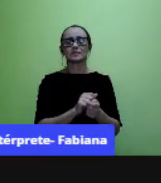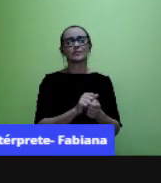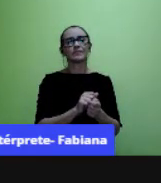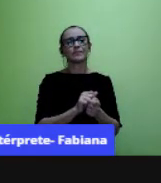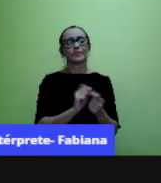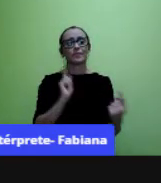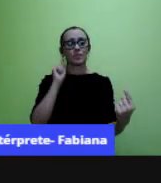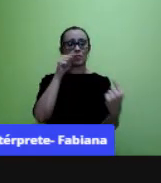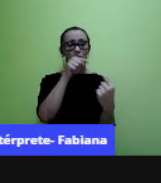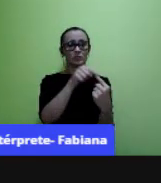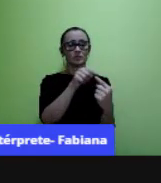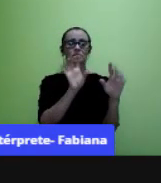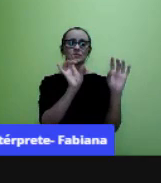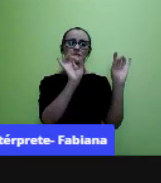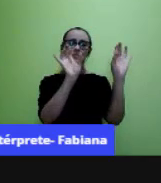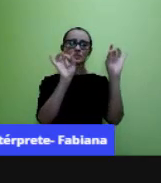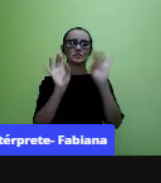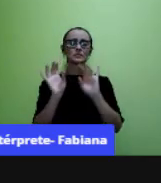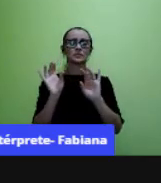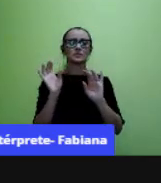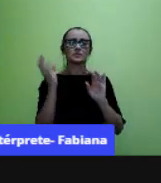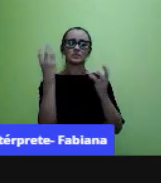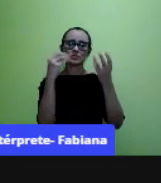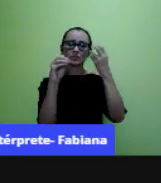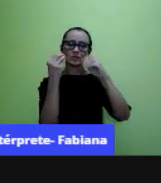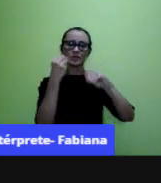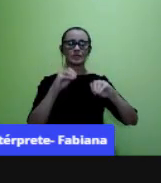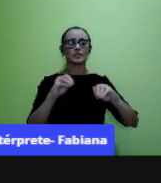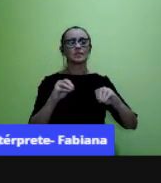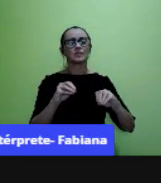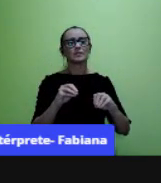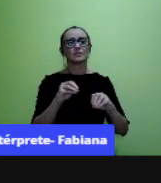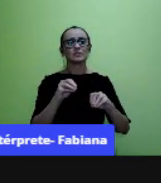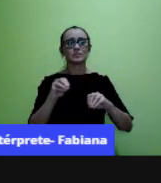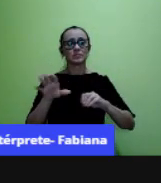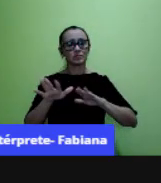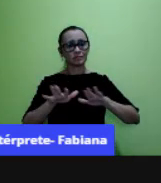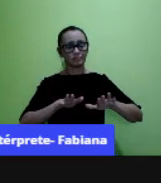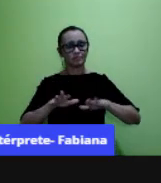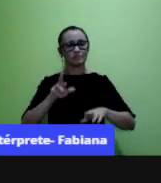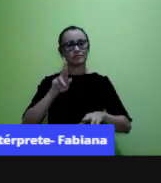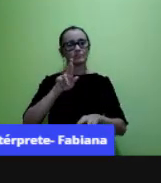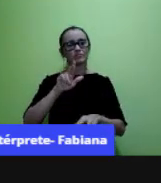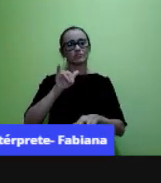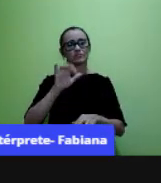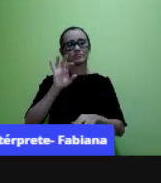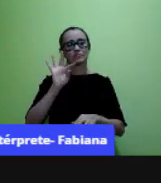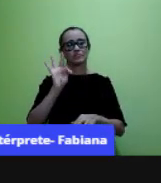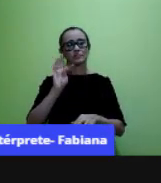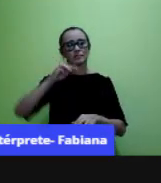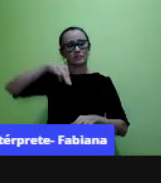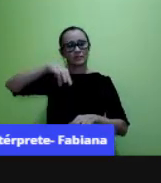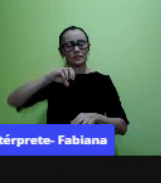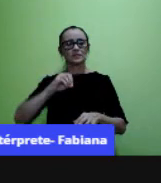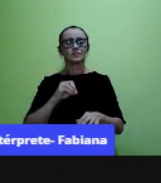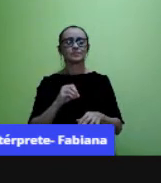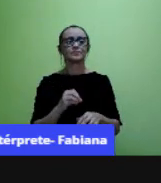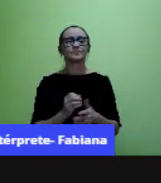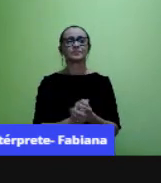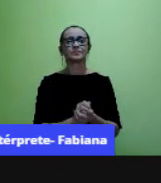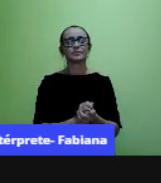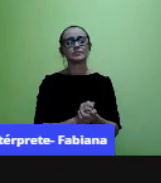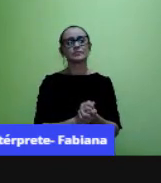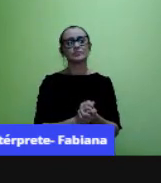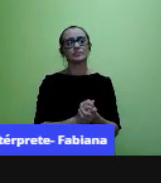objetivo específico, você pode colocar, que vai trabalhar também a questão do ritmo, entendeu? Então, assim, a gente vai